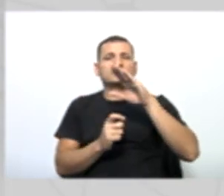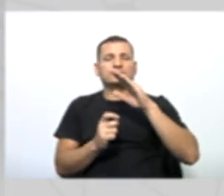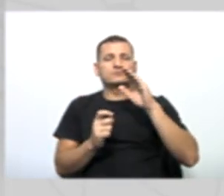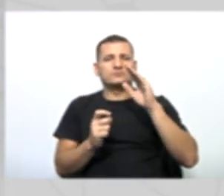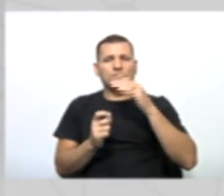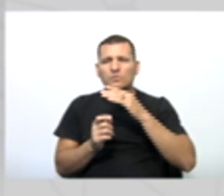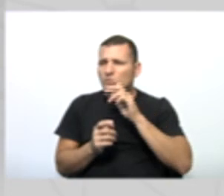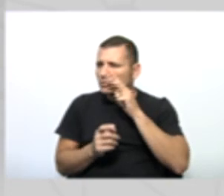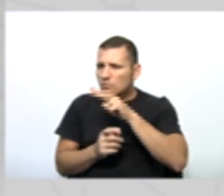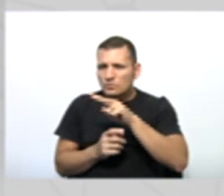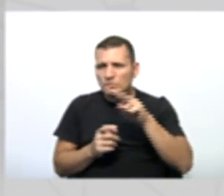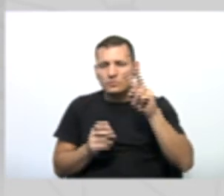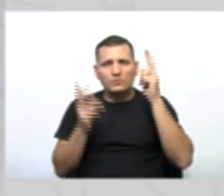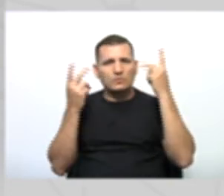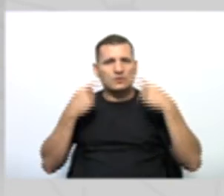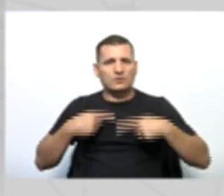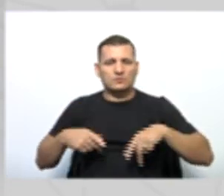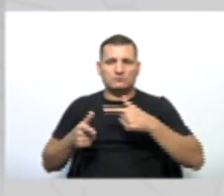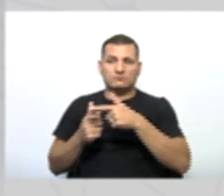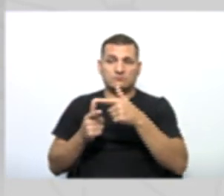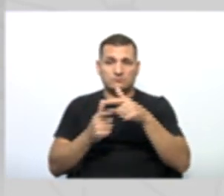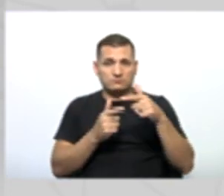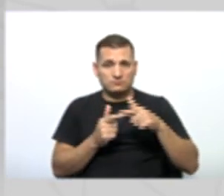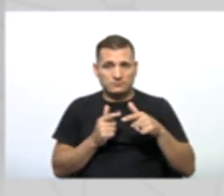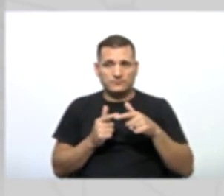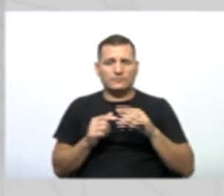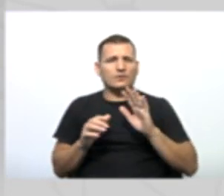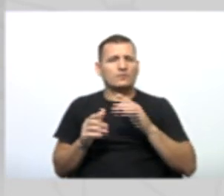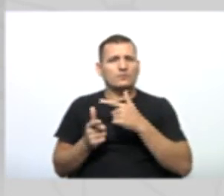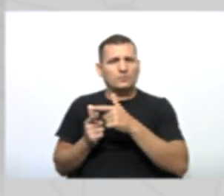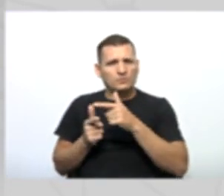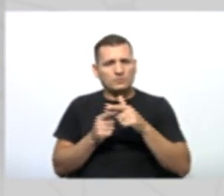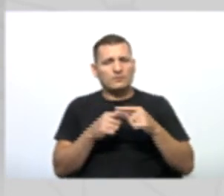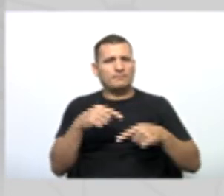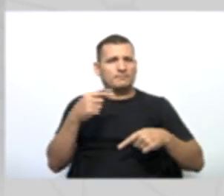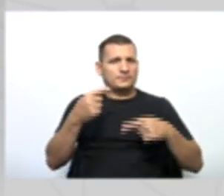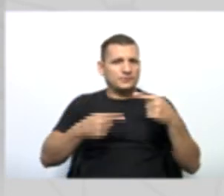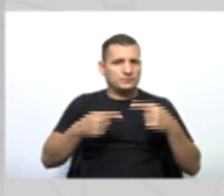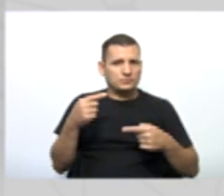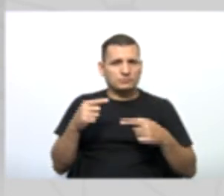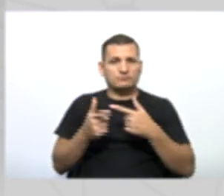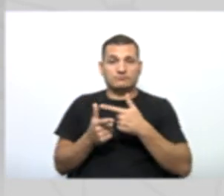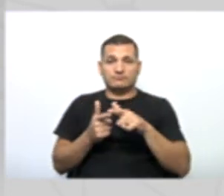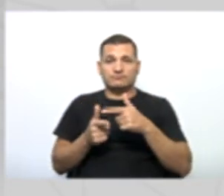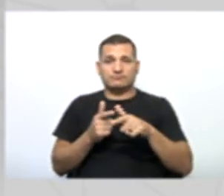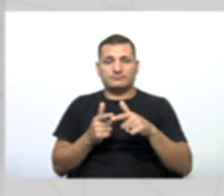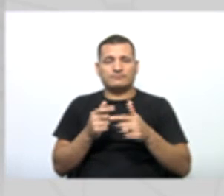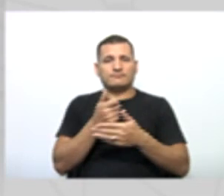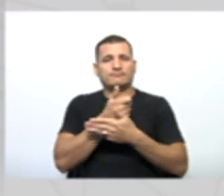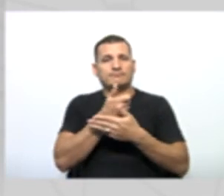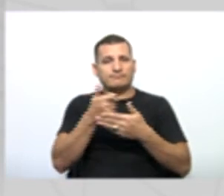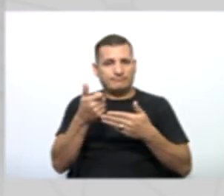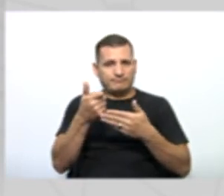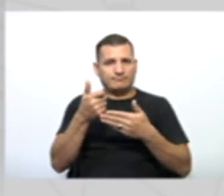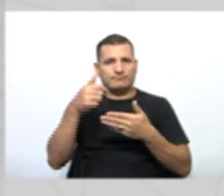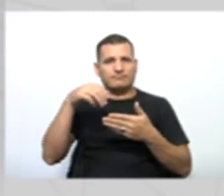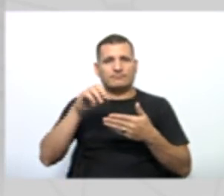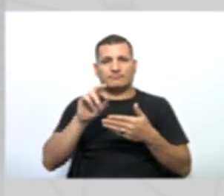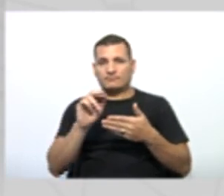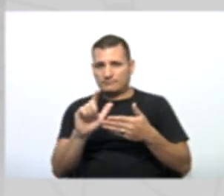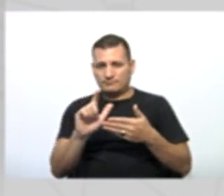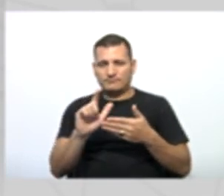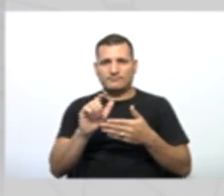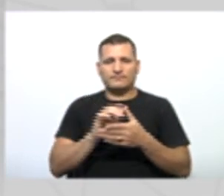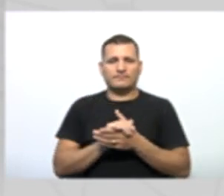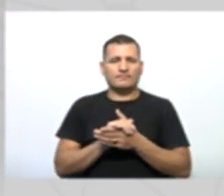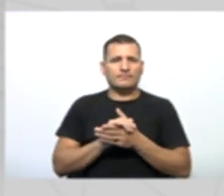homem, sobretudo os problemas políticos e morais. É interessante até lembrar